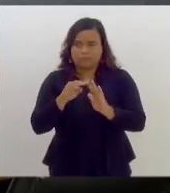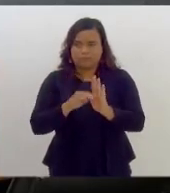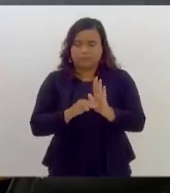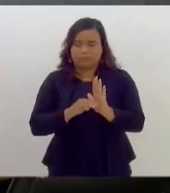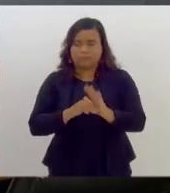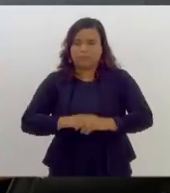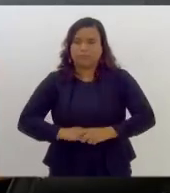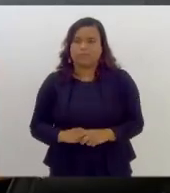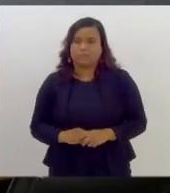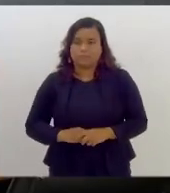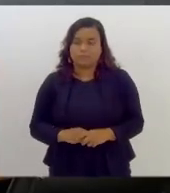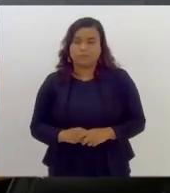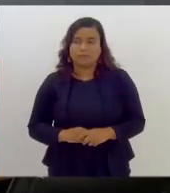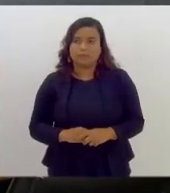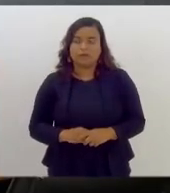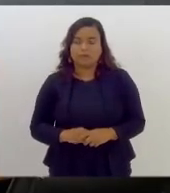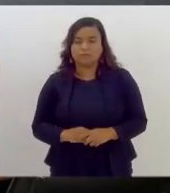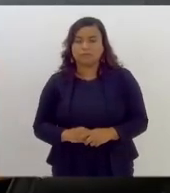Já está